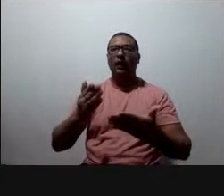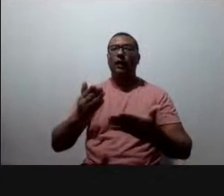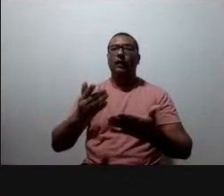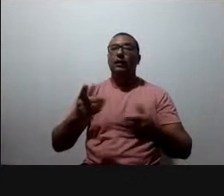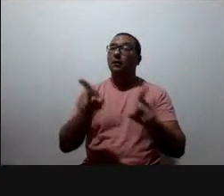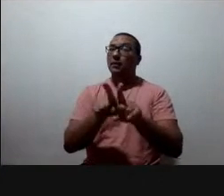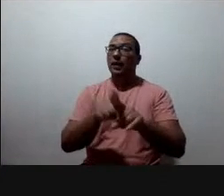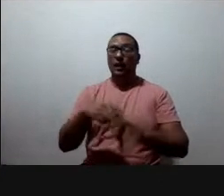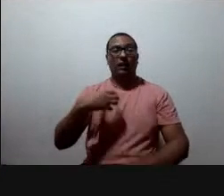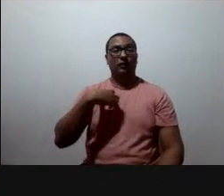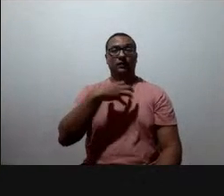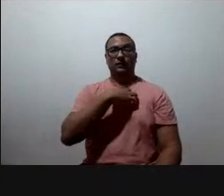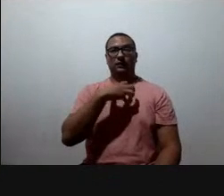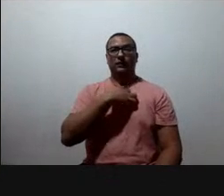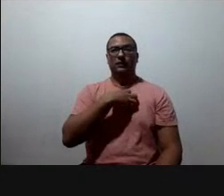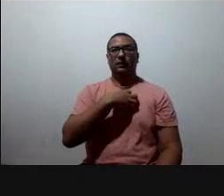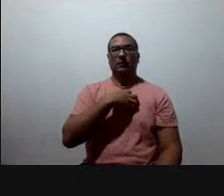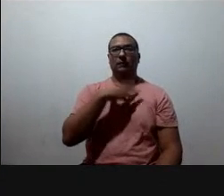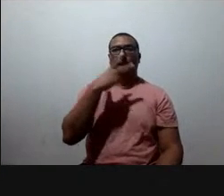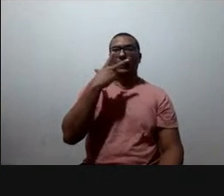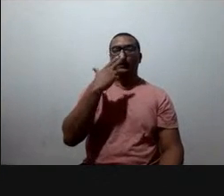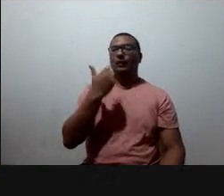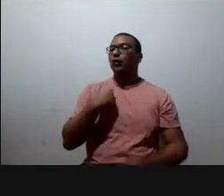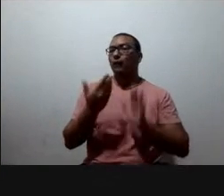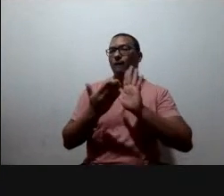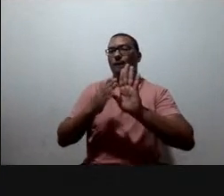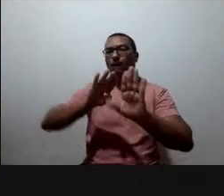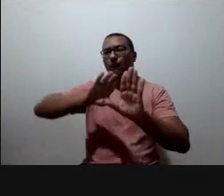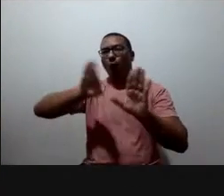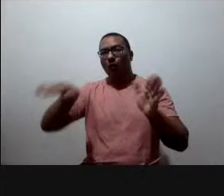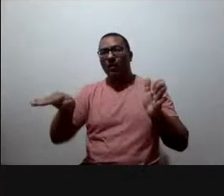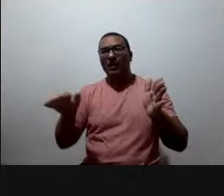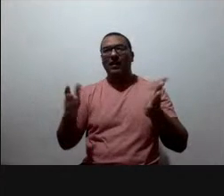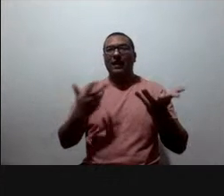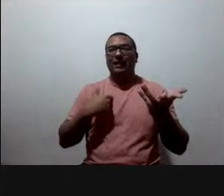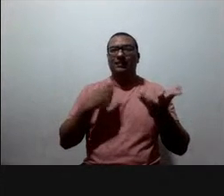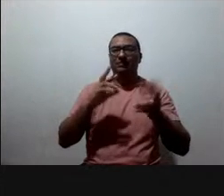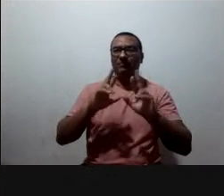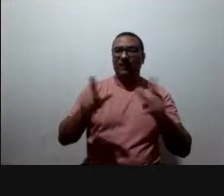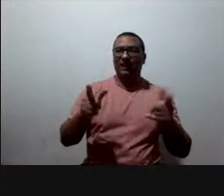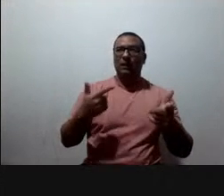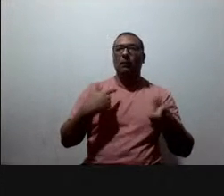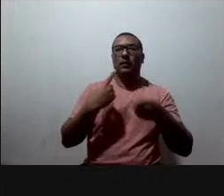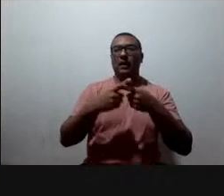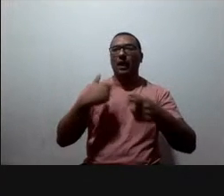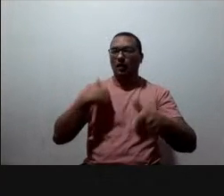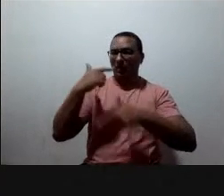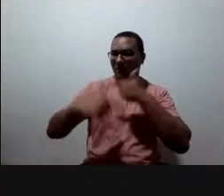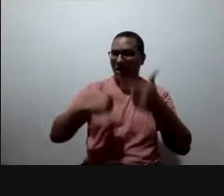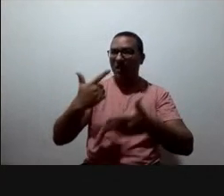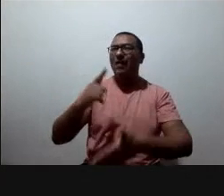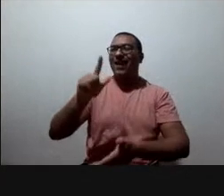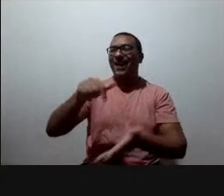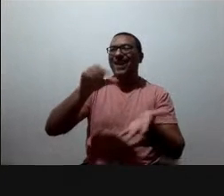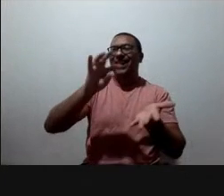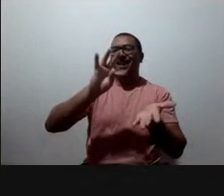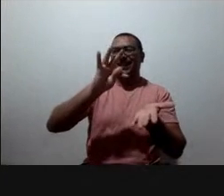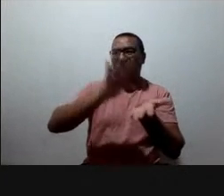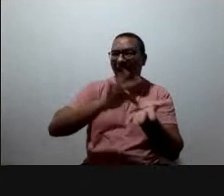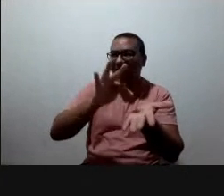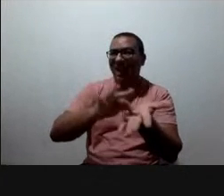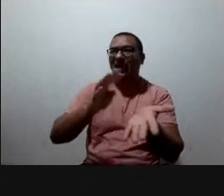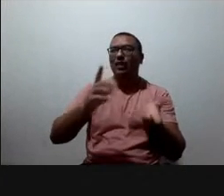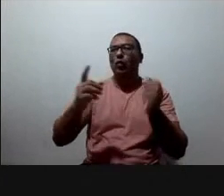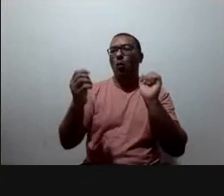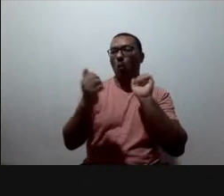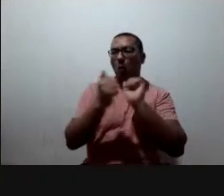fora do meu meio, né? Porque eu sou uma pessoa que tem uma formação mais técnica, né? Estou aí do lado de